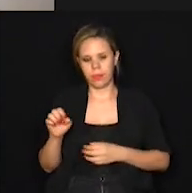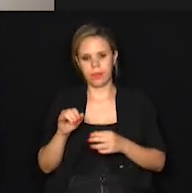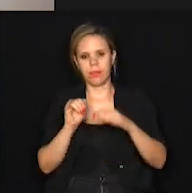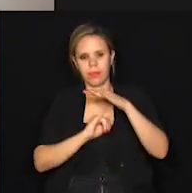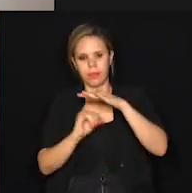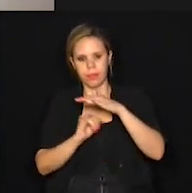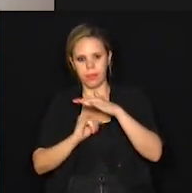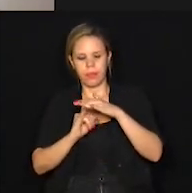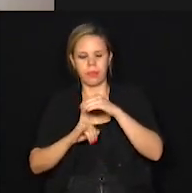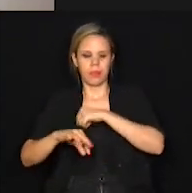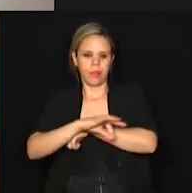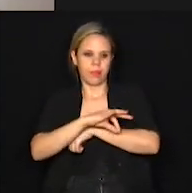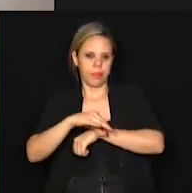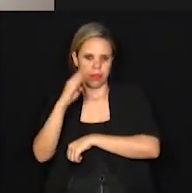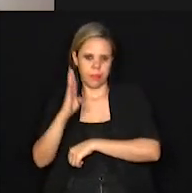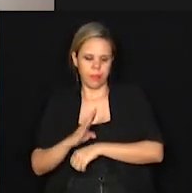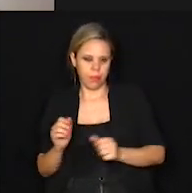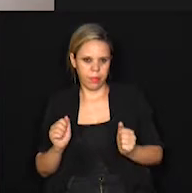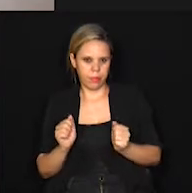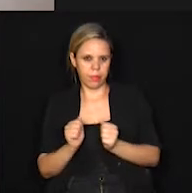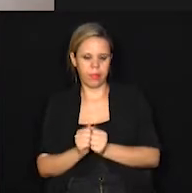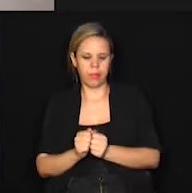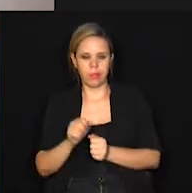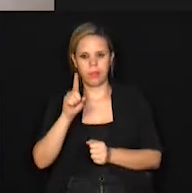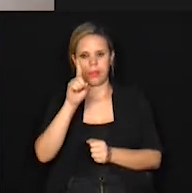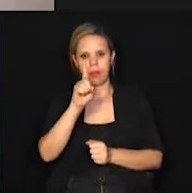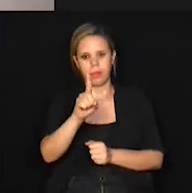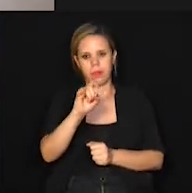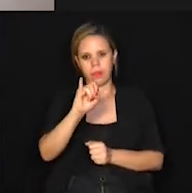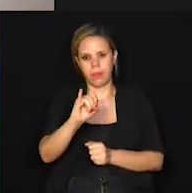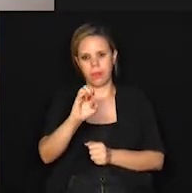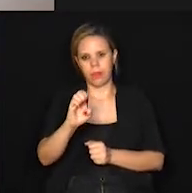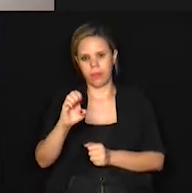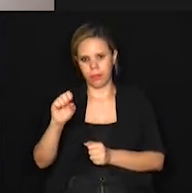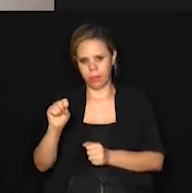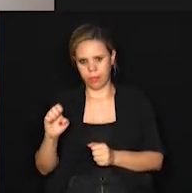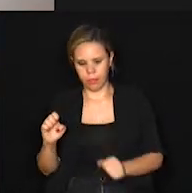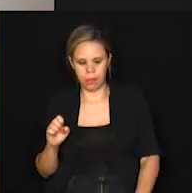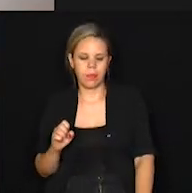Arquitetura do Brasil, e junto com o DIEESE,